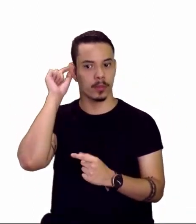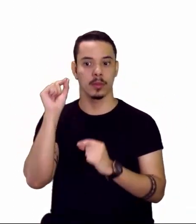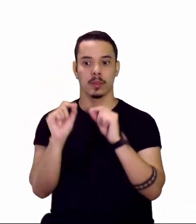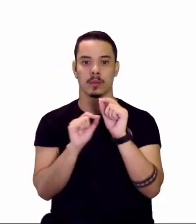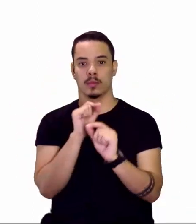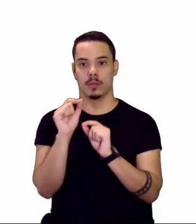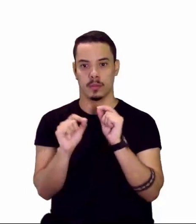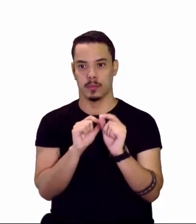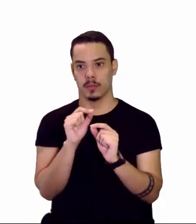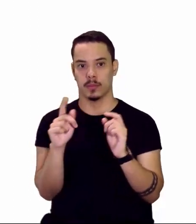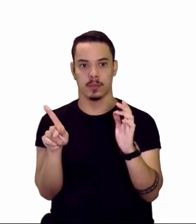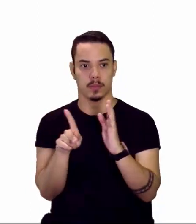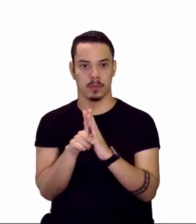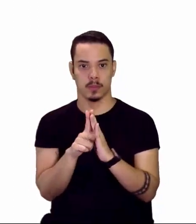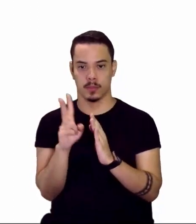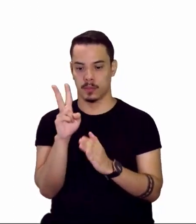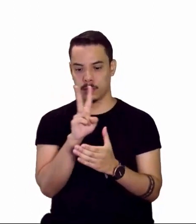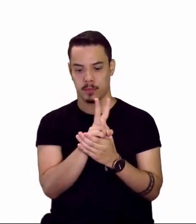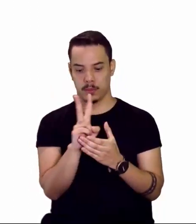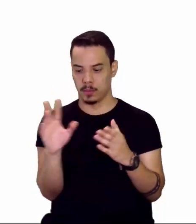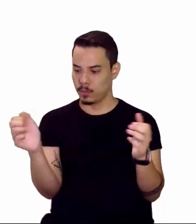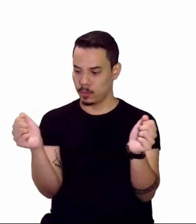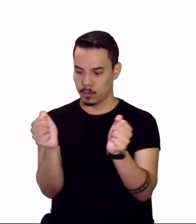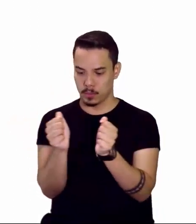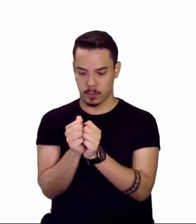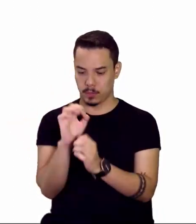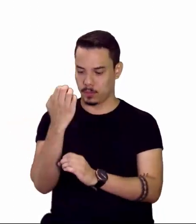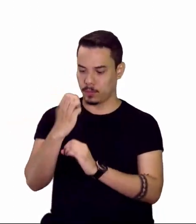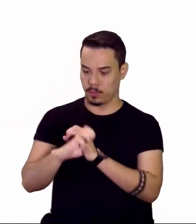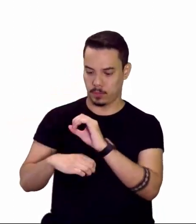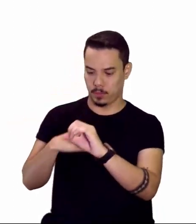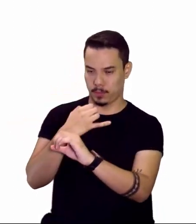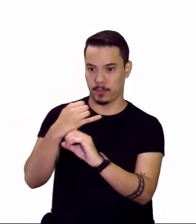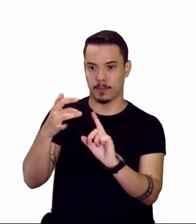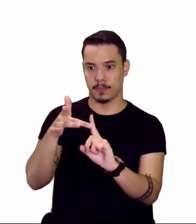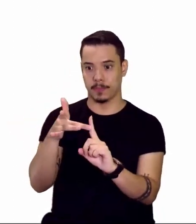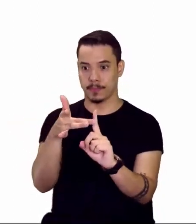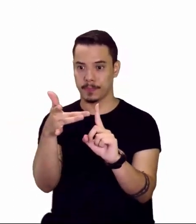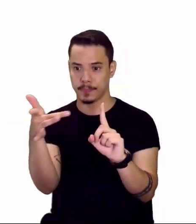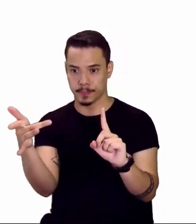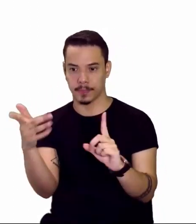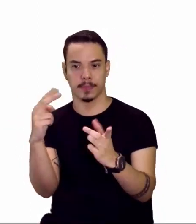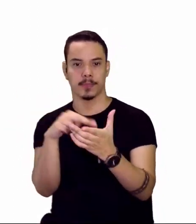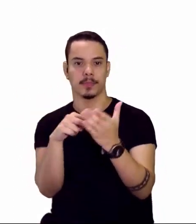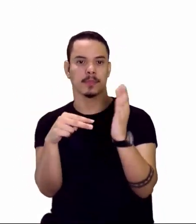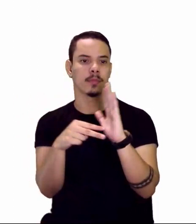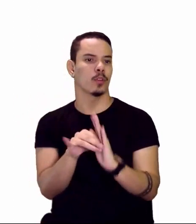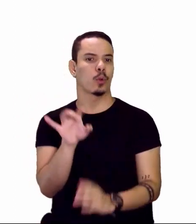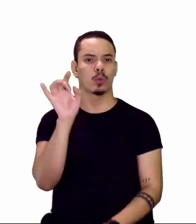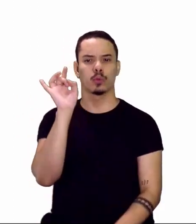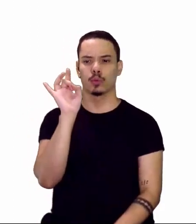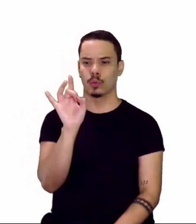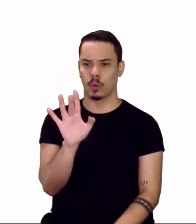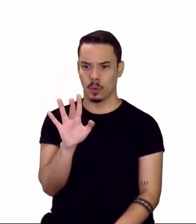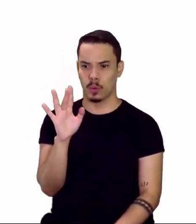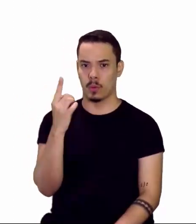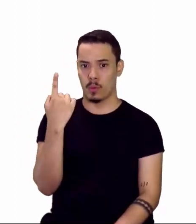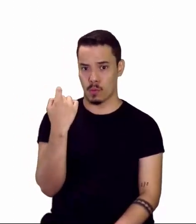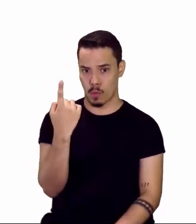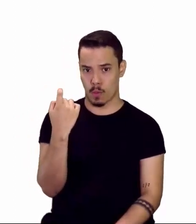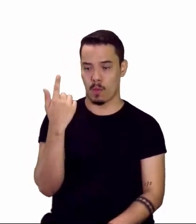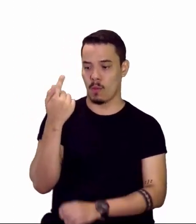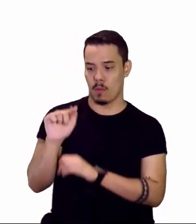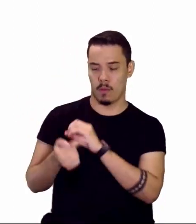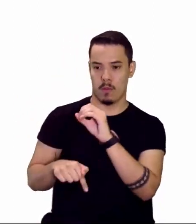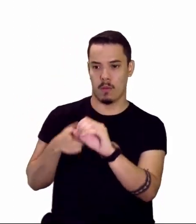o par de elétrons compartilhado é proveniente apenas de um dos seus átomos